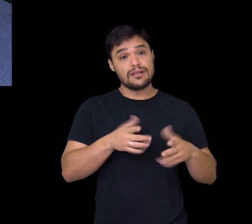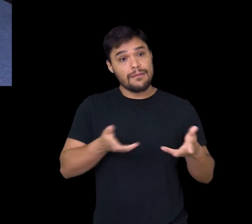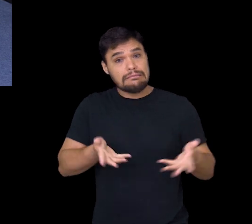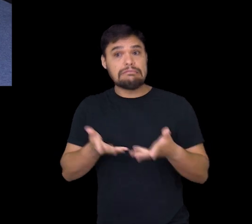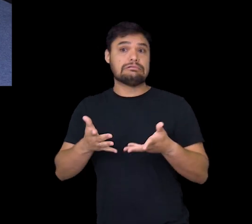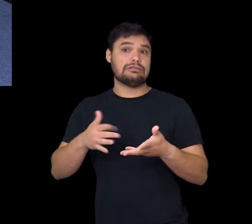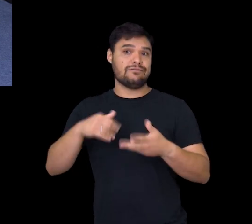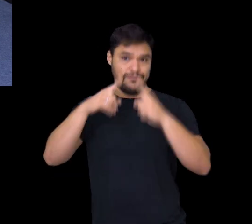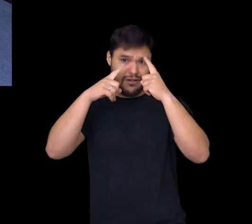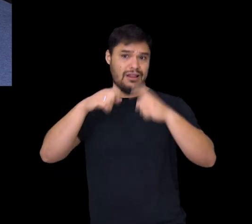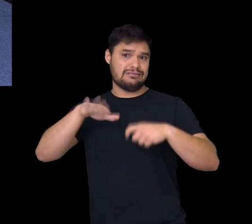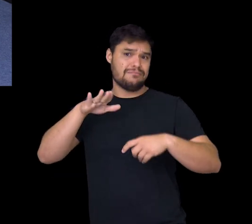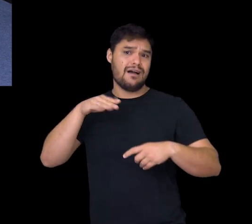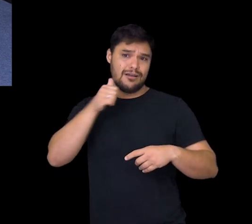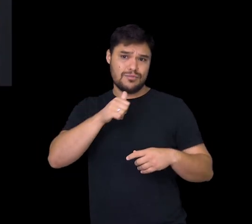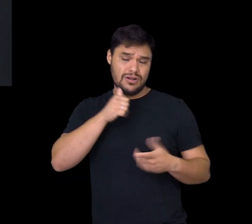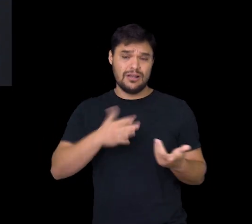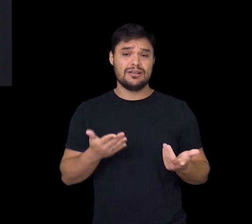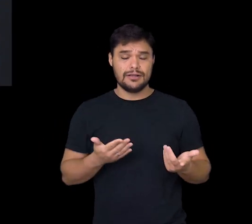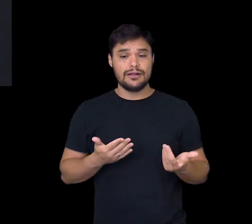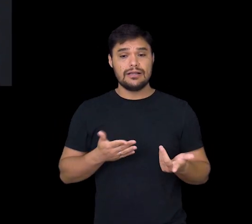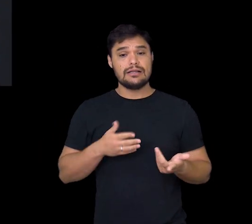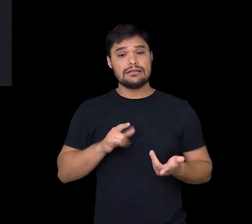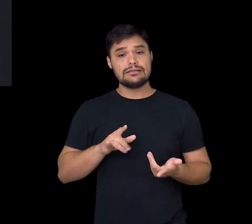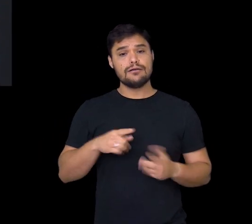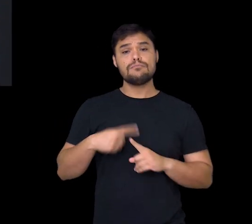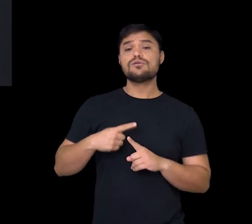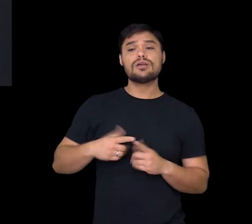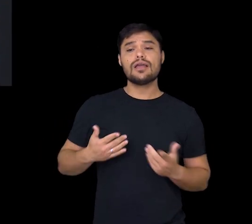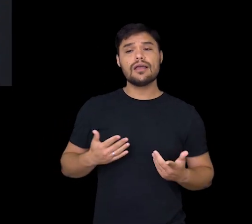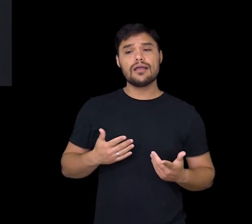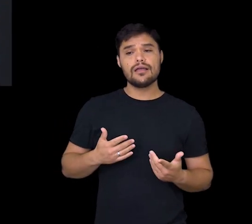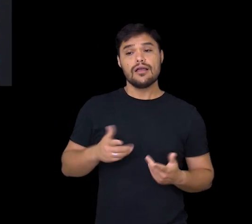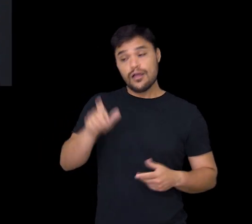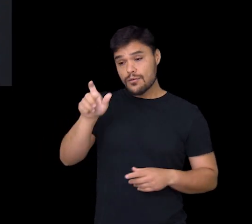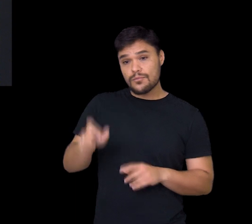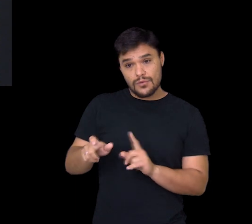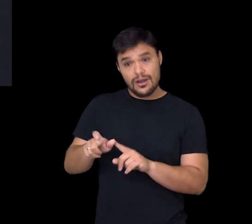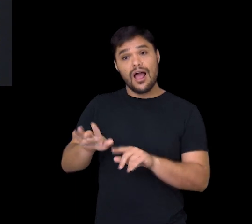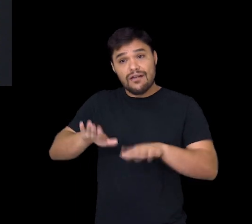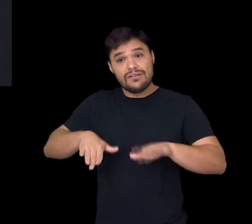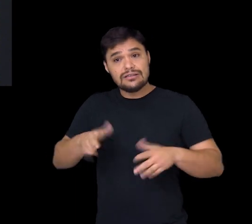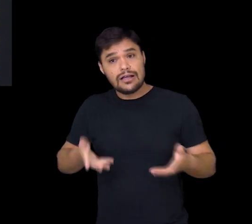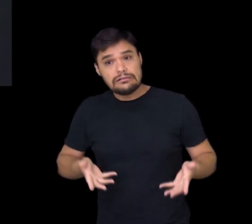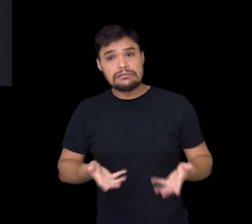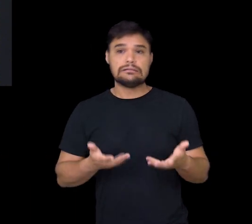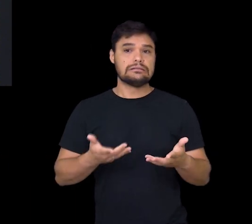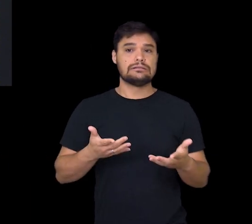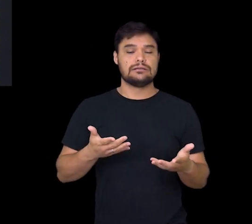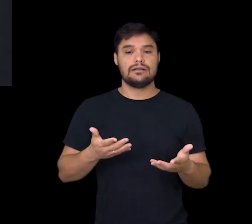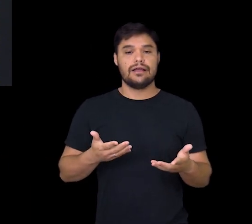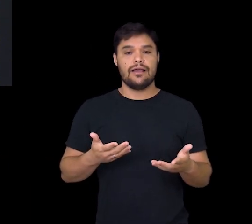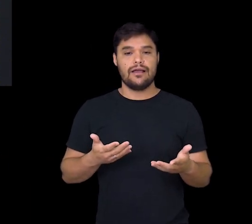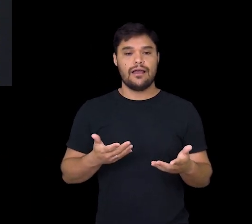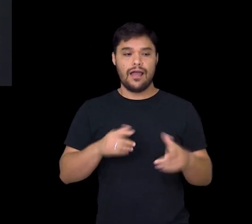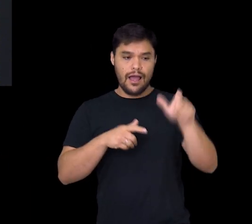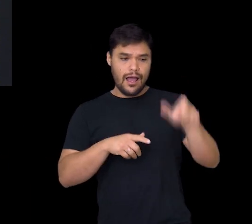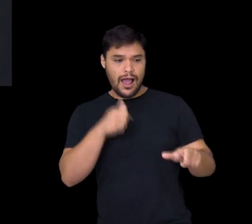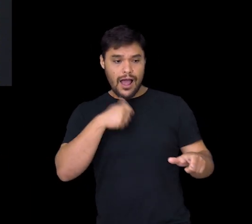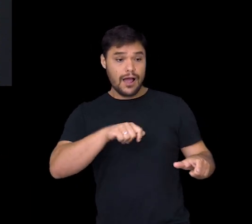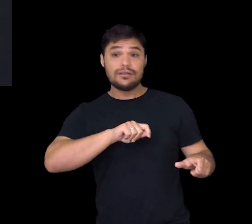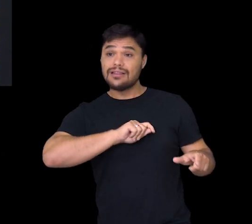ainda mais, porque quando uma mulher ela ainda é julgada, né, porque ela está dando justamente um reforço para aquela conduta. Olha lá, a